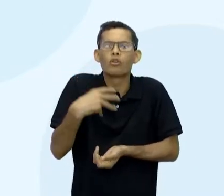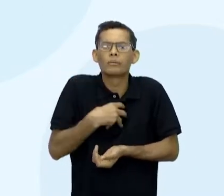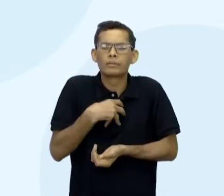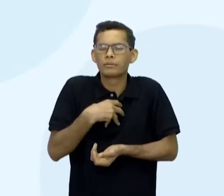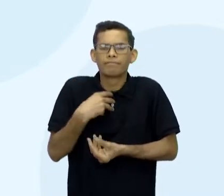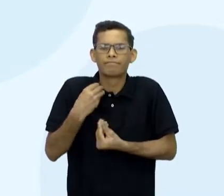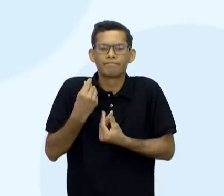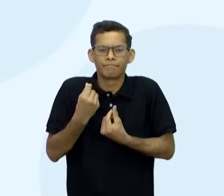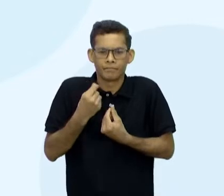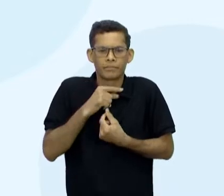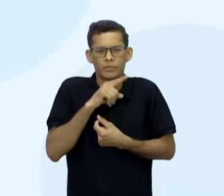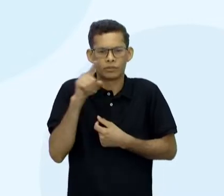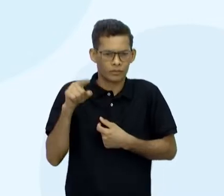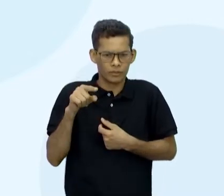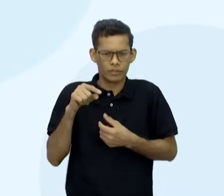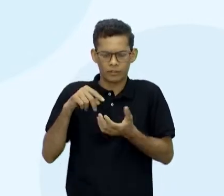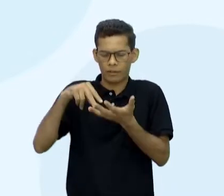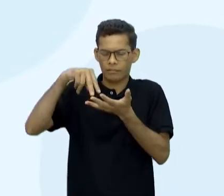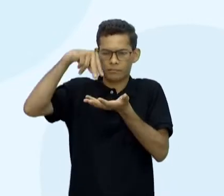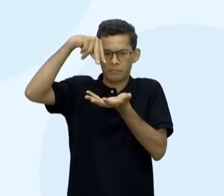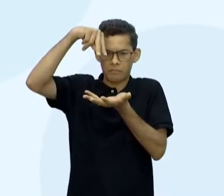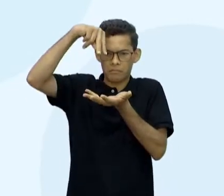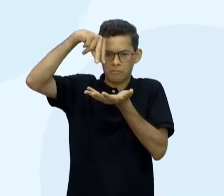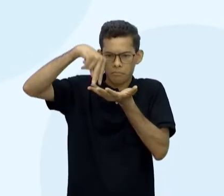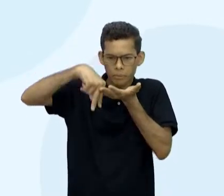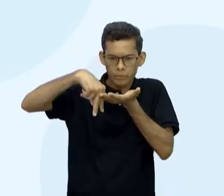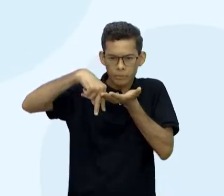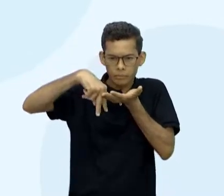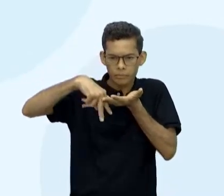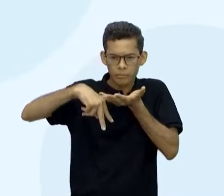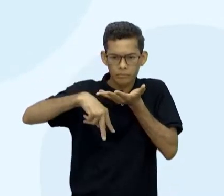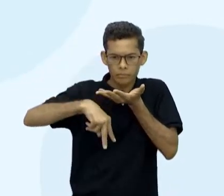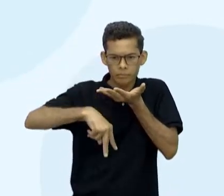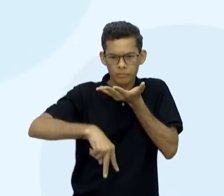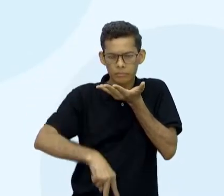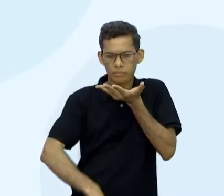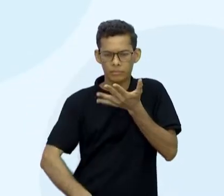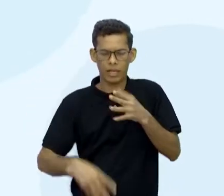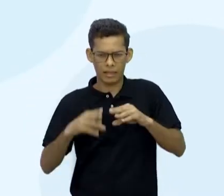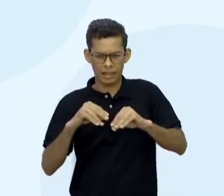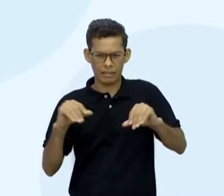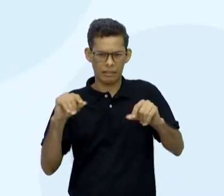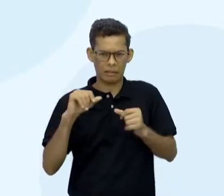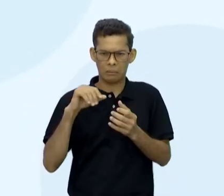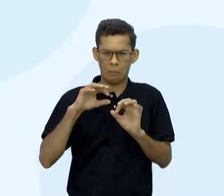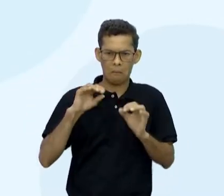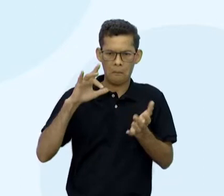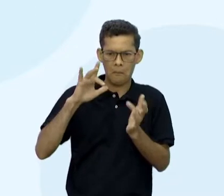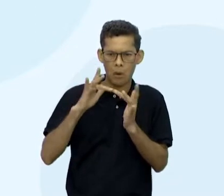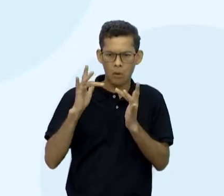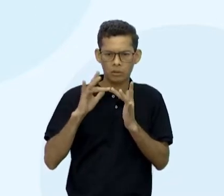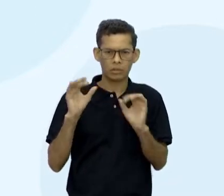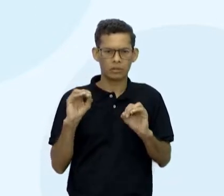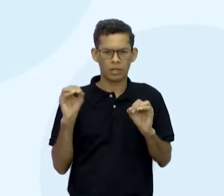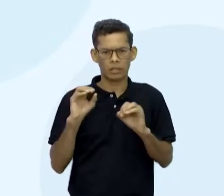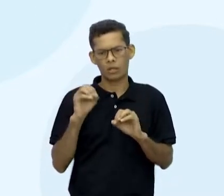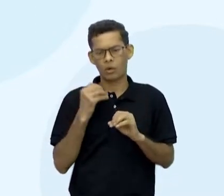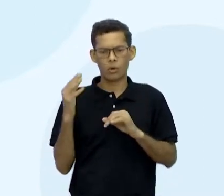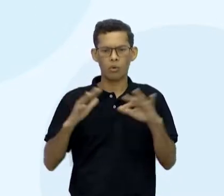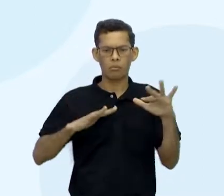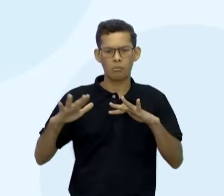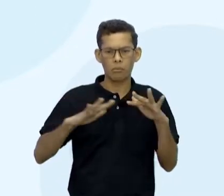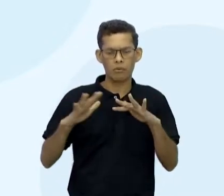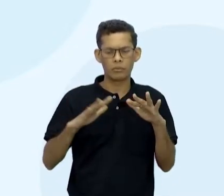assim, você atravessaria o outro lado sem interação nenhuma com a Terra. Será? Você experimentaria um movimento